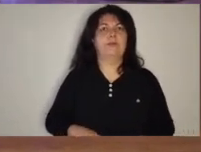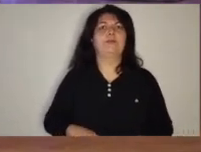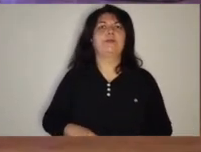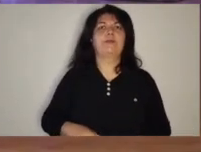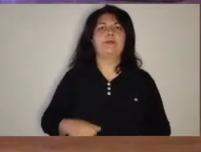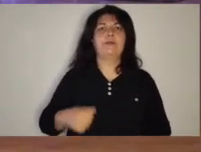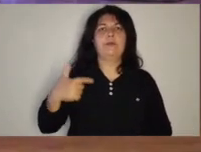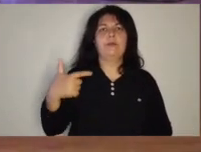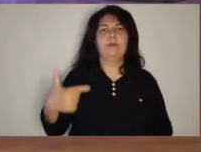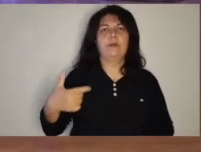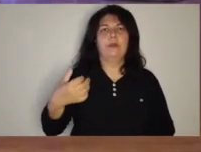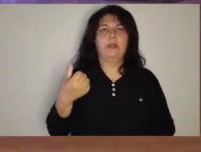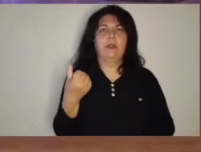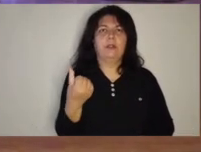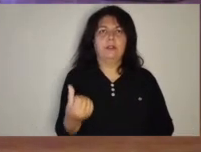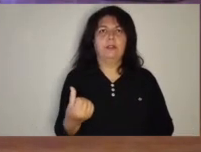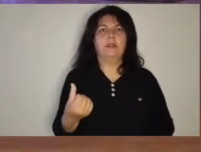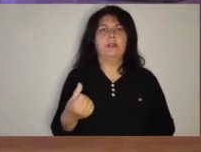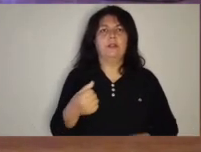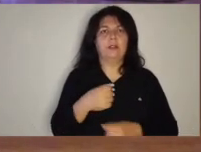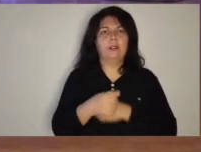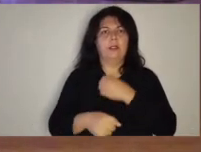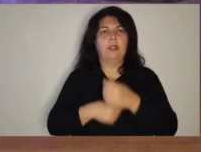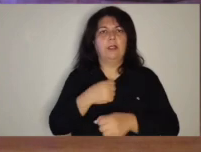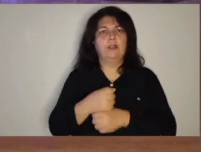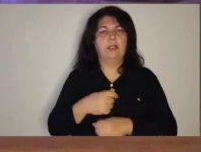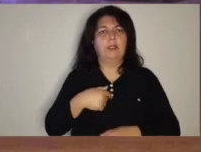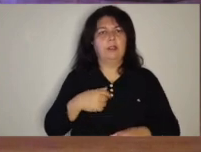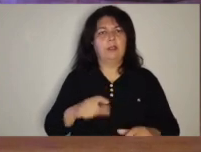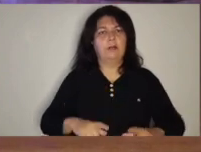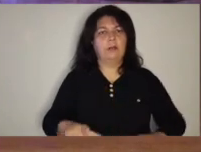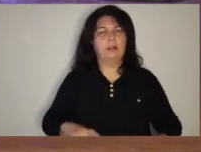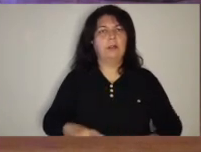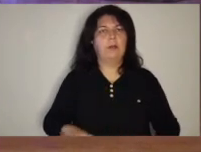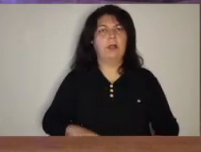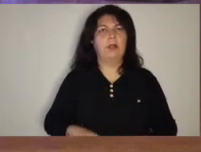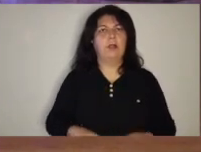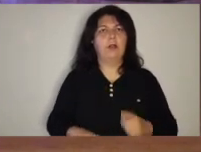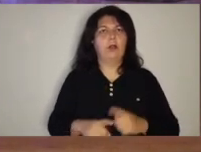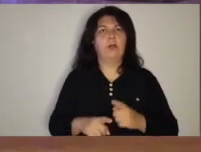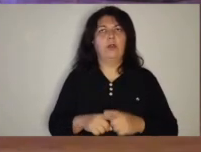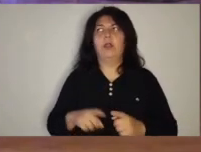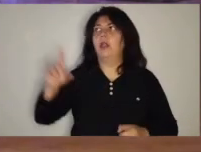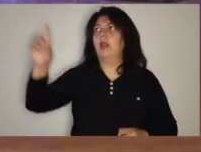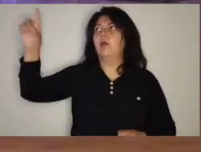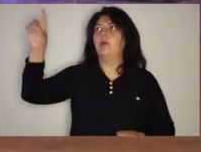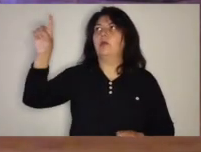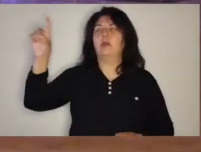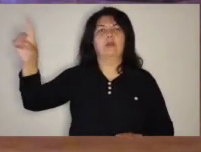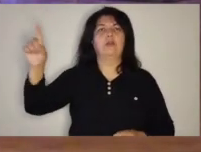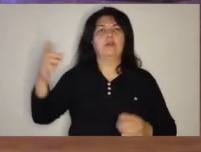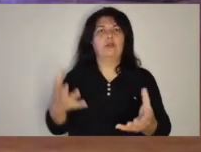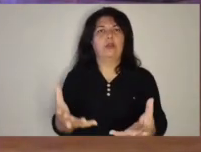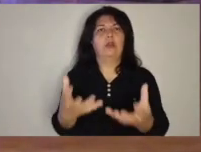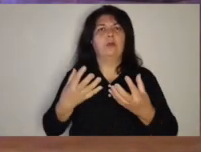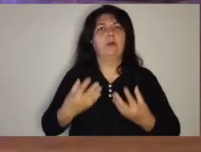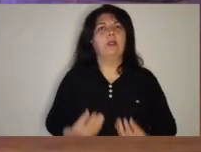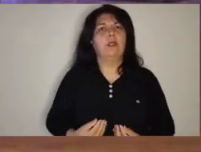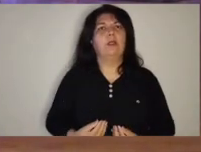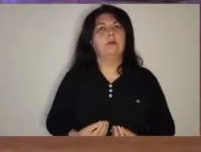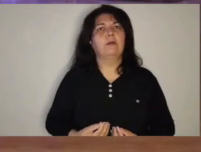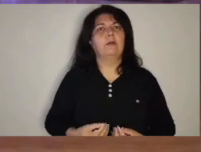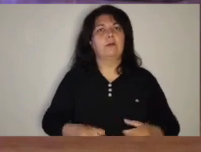Irmãos, eu trabalho lá no meu serviço há 26 anos. E eu estou lá porque é o Senhor que colocou e é o Senhor